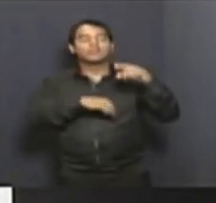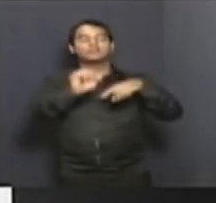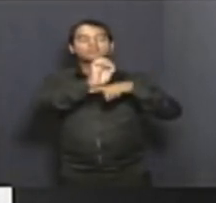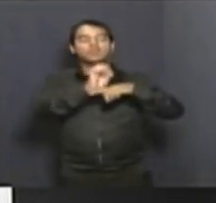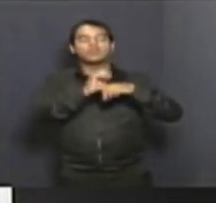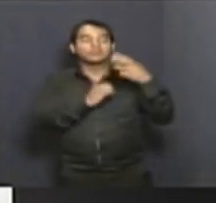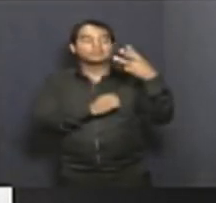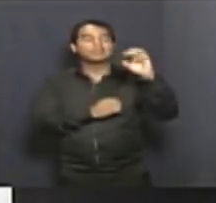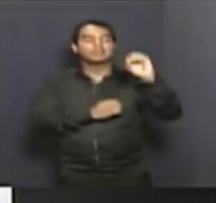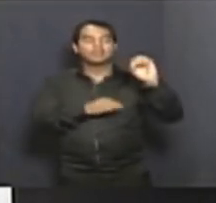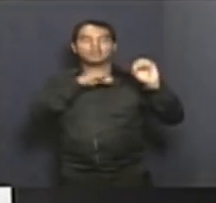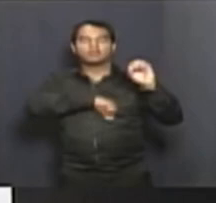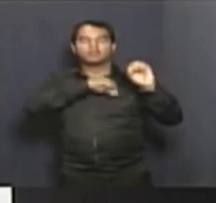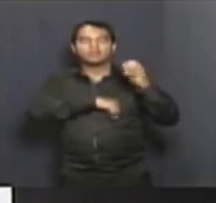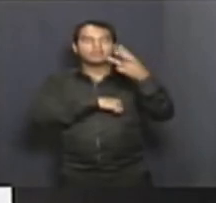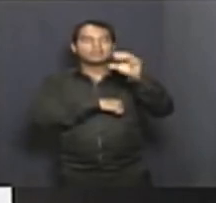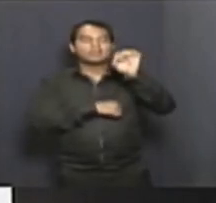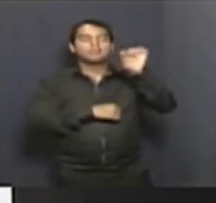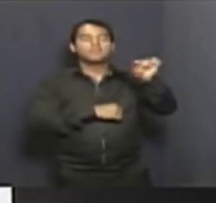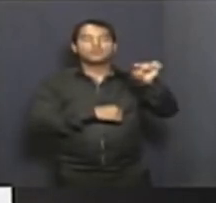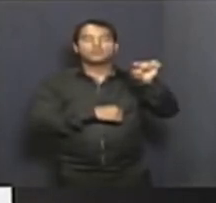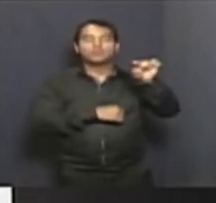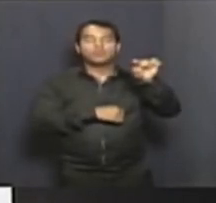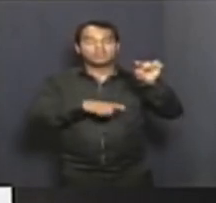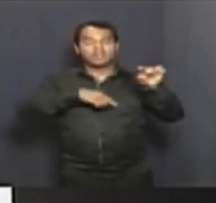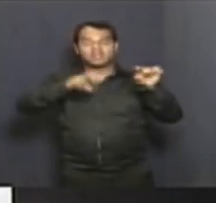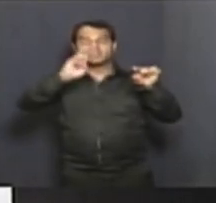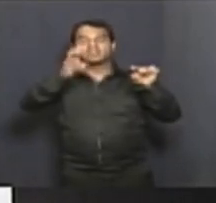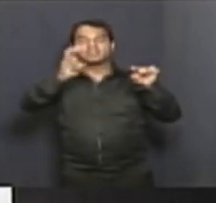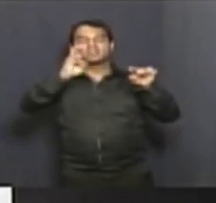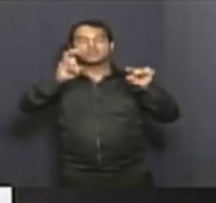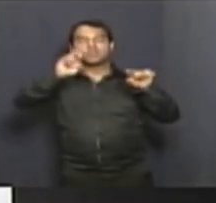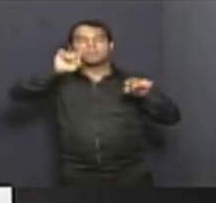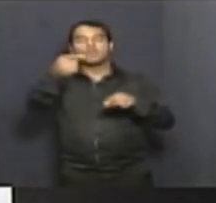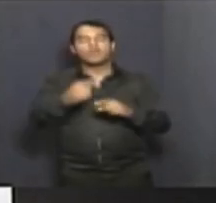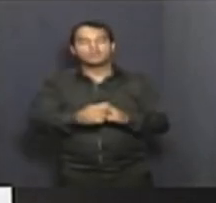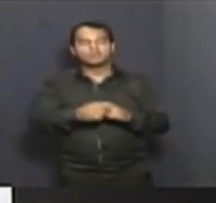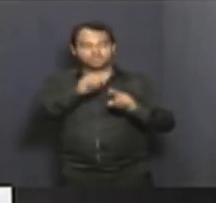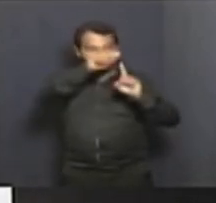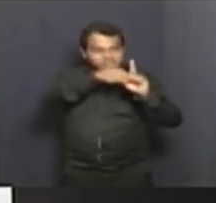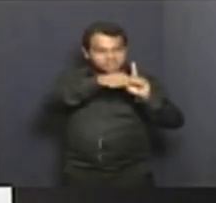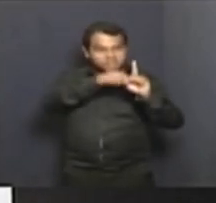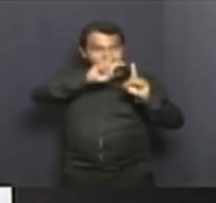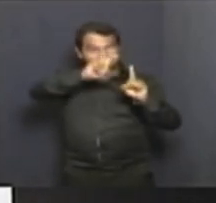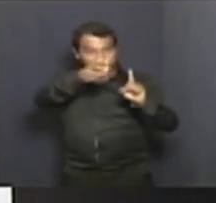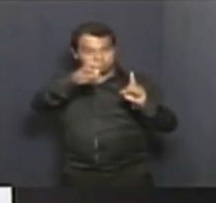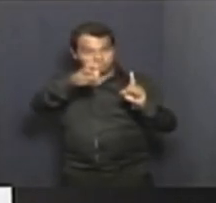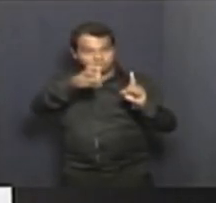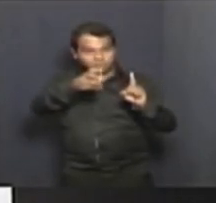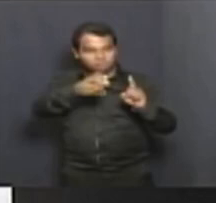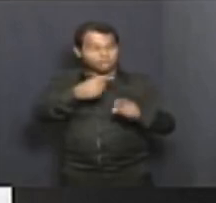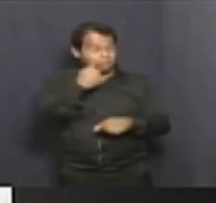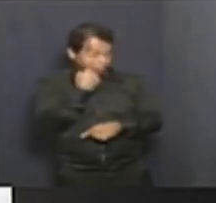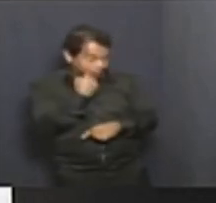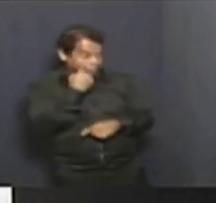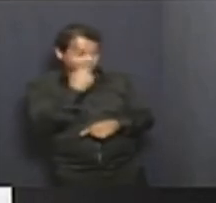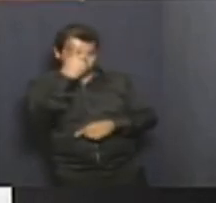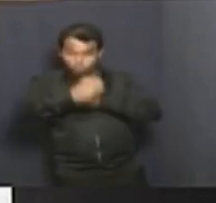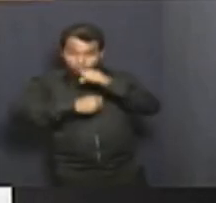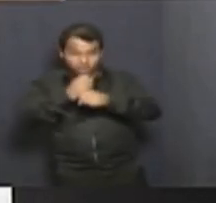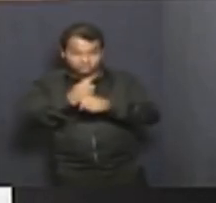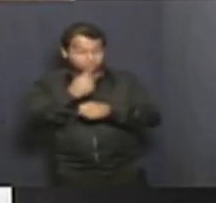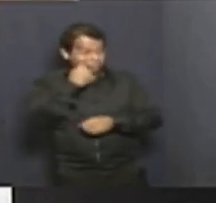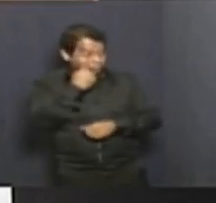de seis mil cinco mil reais isso é o que no mês eu duvido que seja no ano por exemplo se você